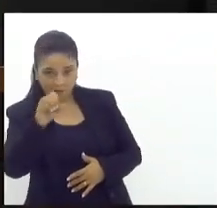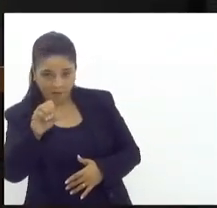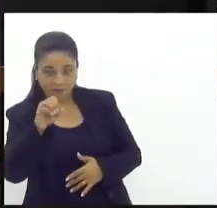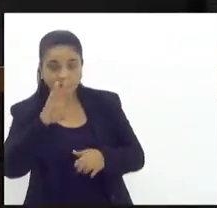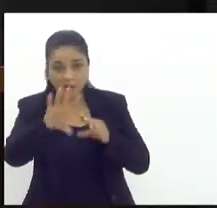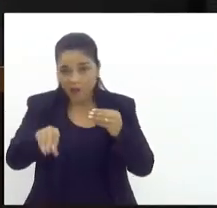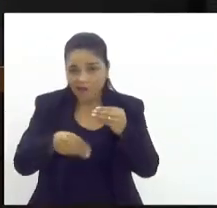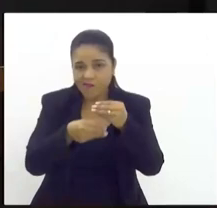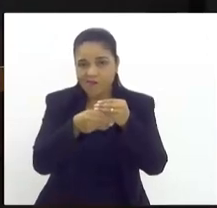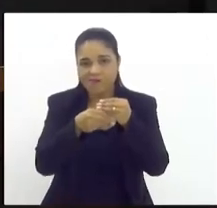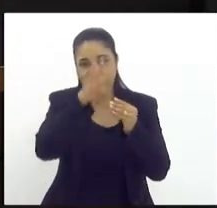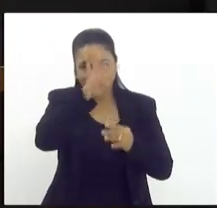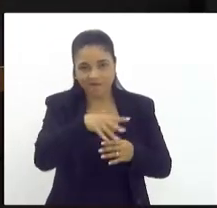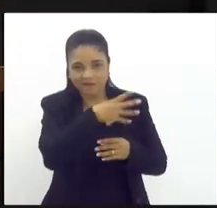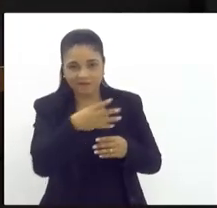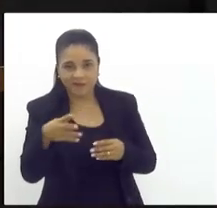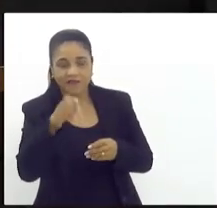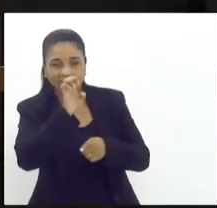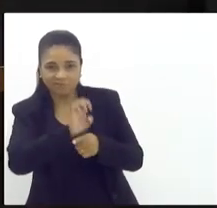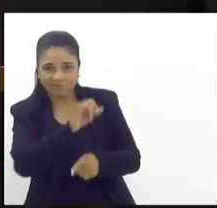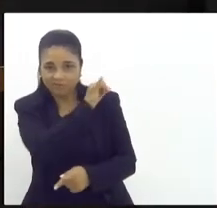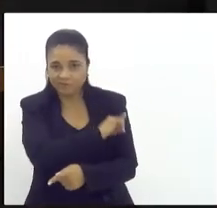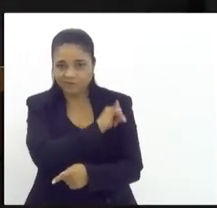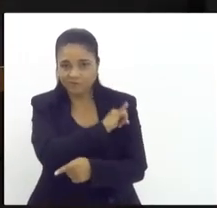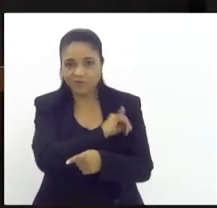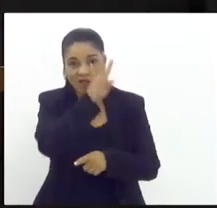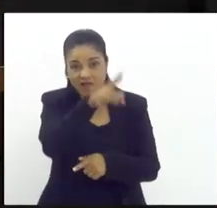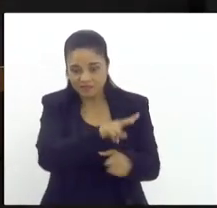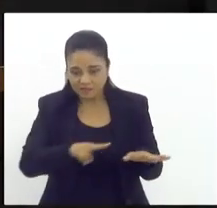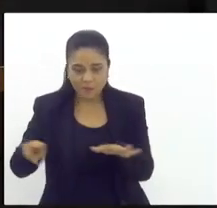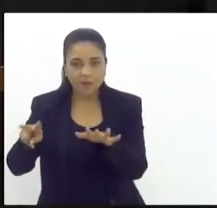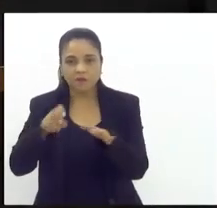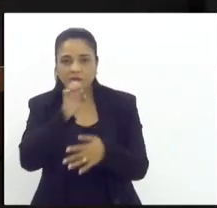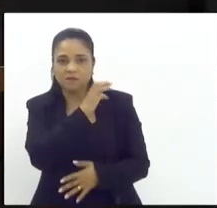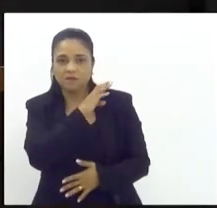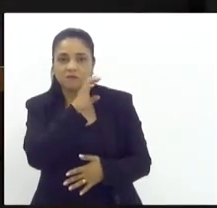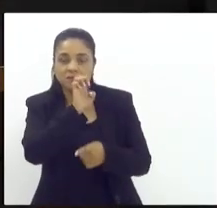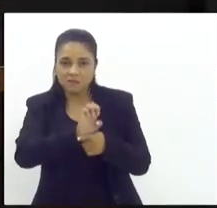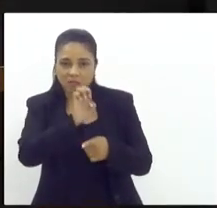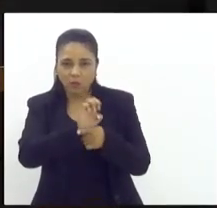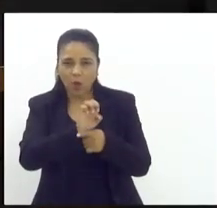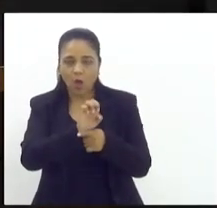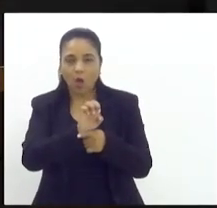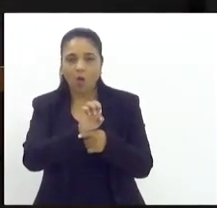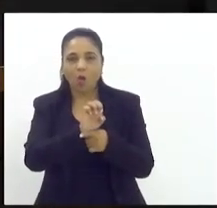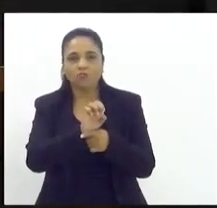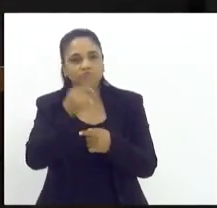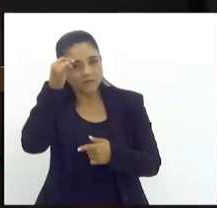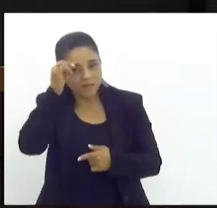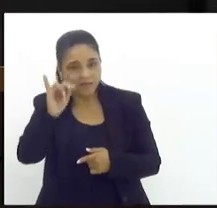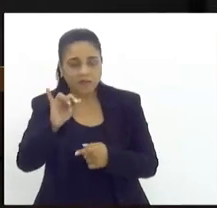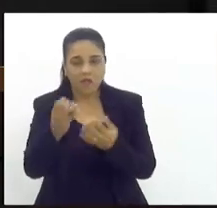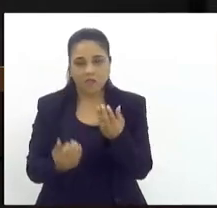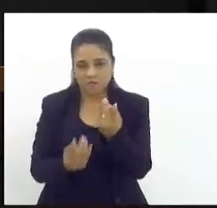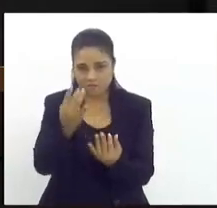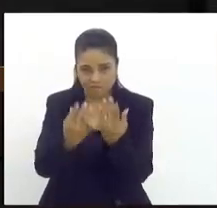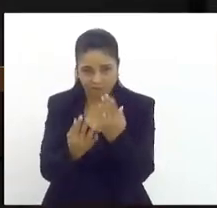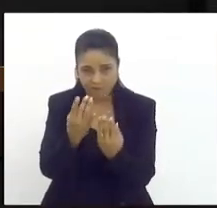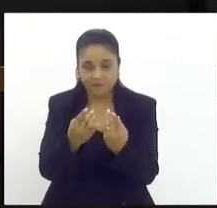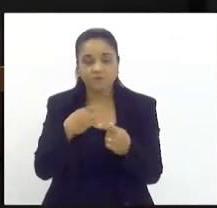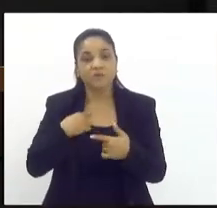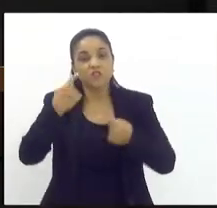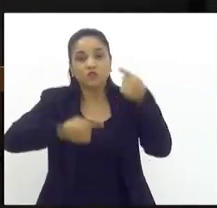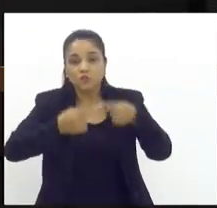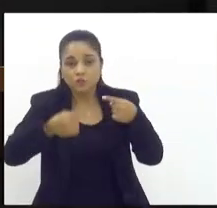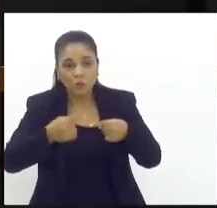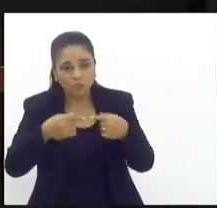incluir no calendário Oficial do Estado do Rio de Janeiro a semana Estadual de Prevenção contra incêndios em discussão